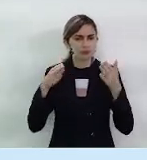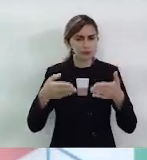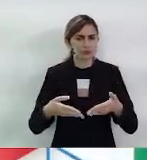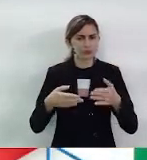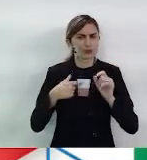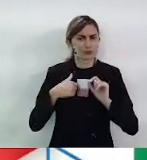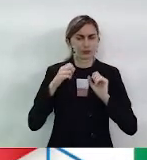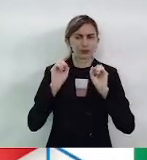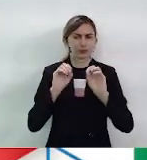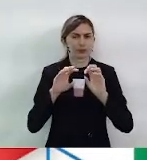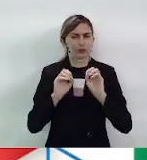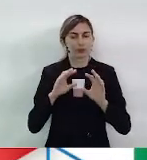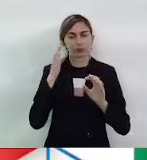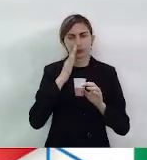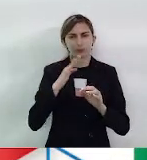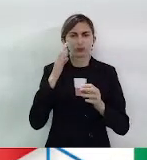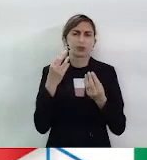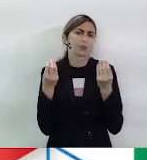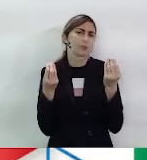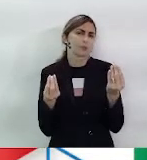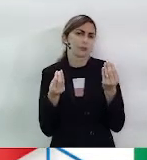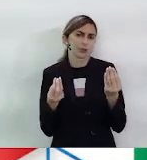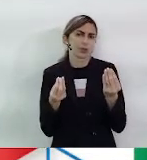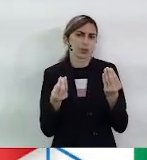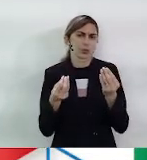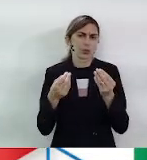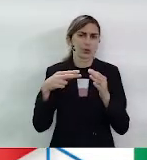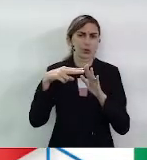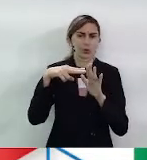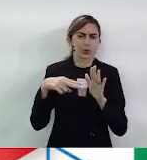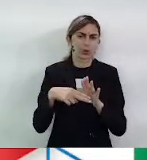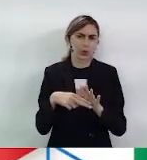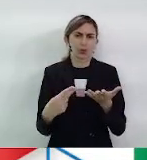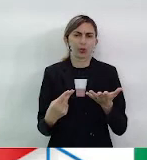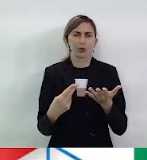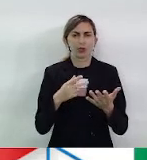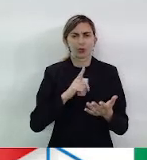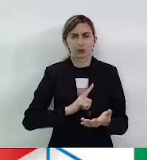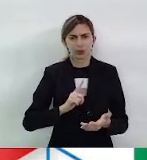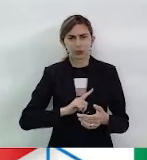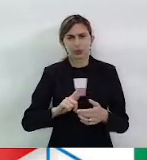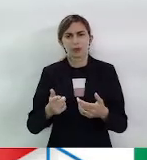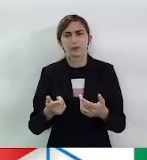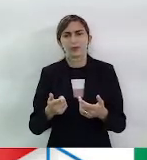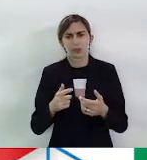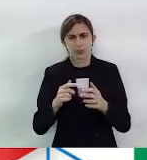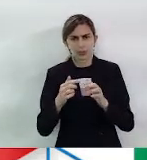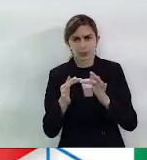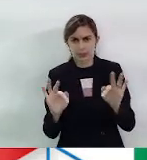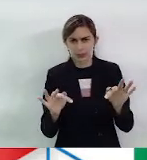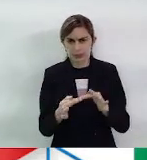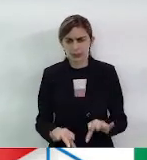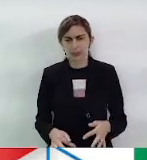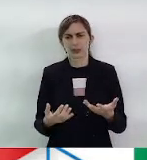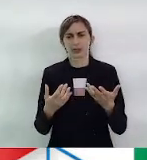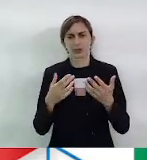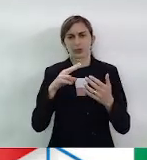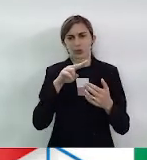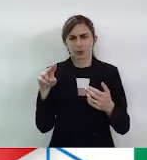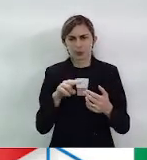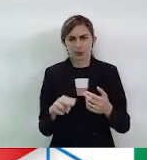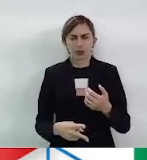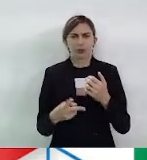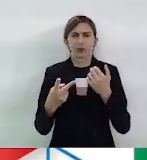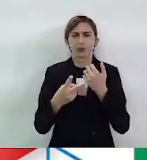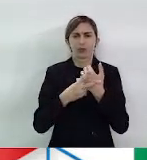a gente vai trabalhar, entender, né? Para que serve a norma ortográfica? Focando na sintaxe de regência nominal e verbal